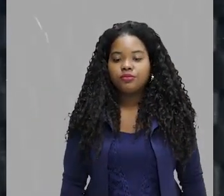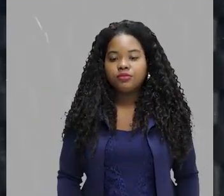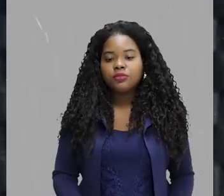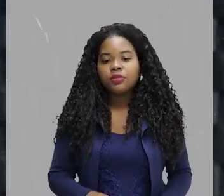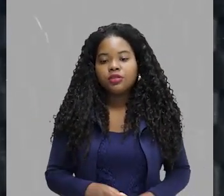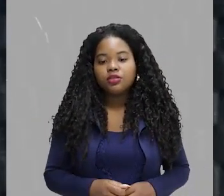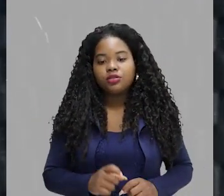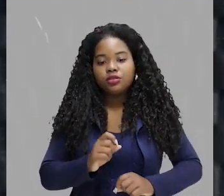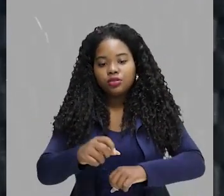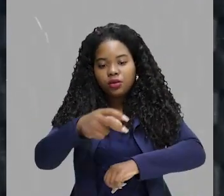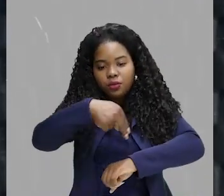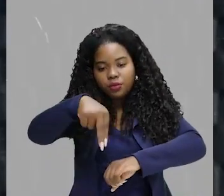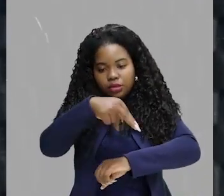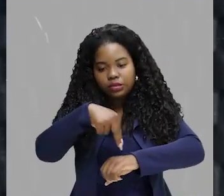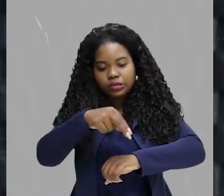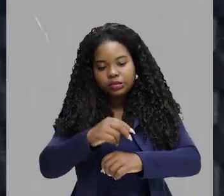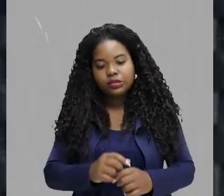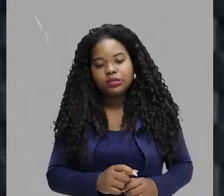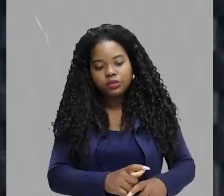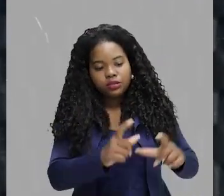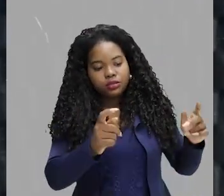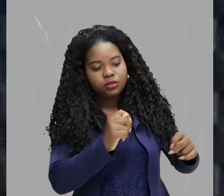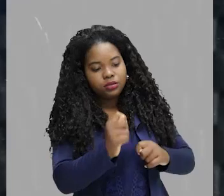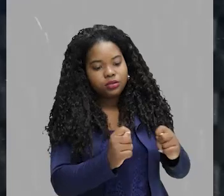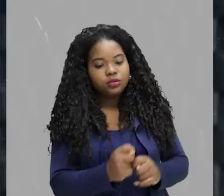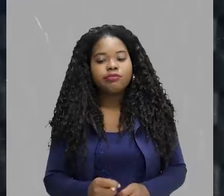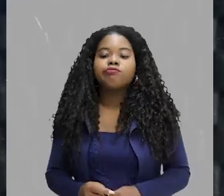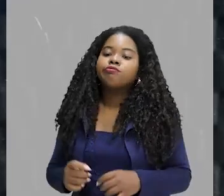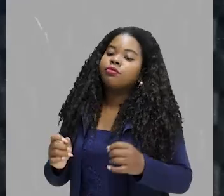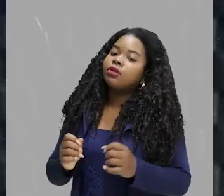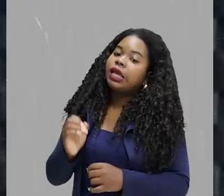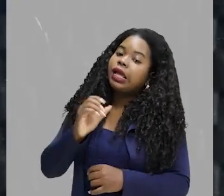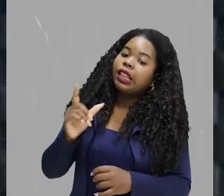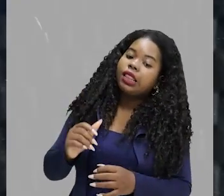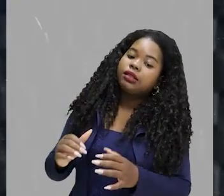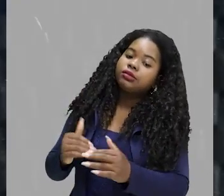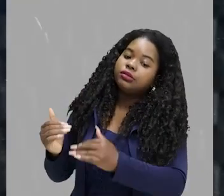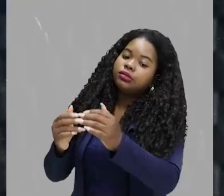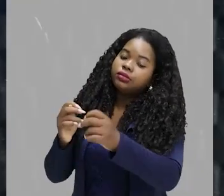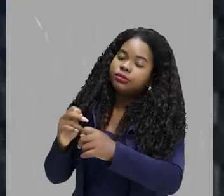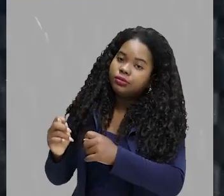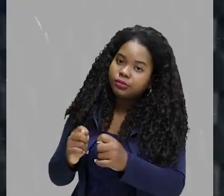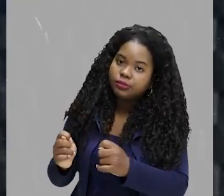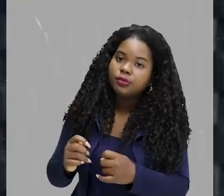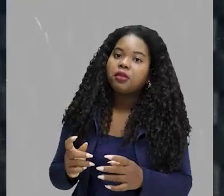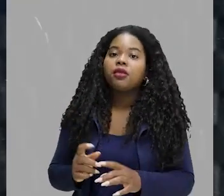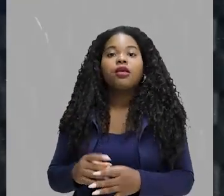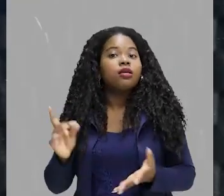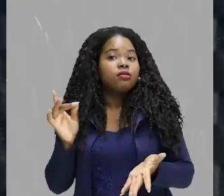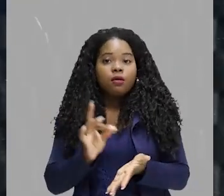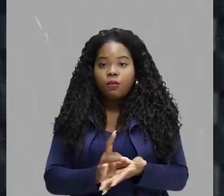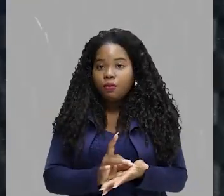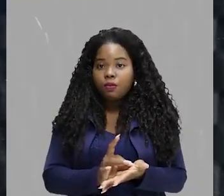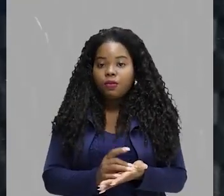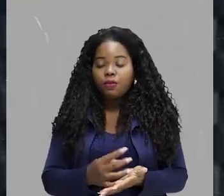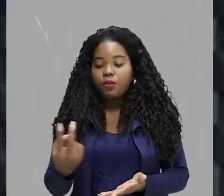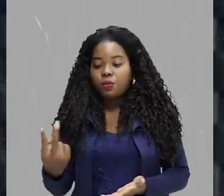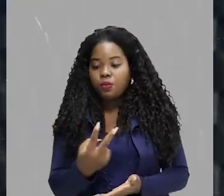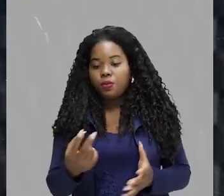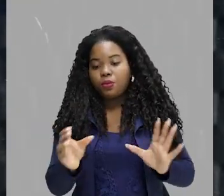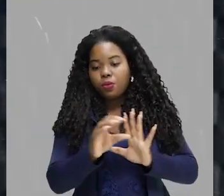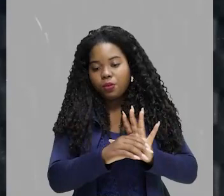que cresce economicamente, necessariamente se desenvolve economicamente. E isso não é verdade. Porque são dois